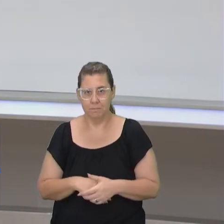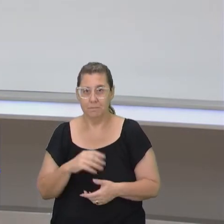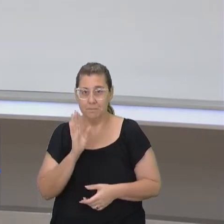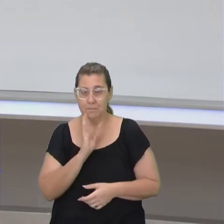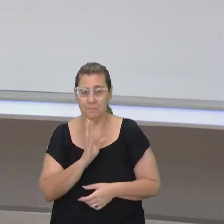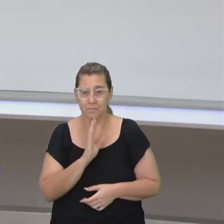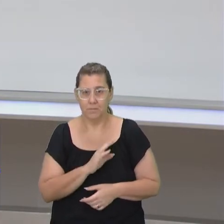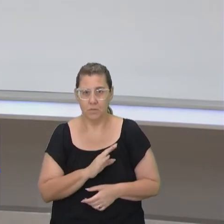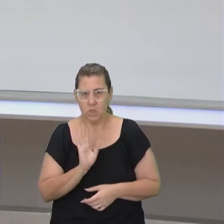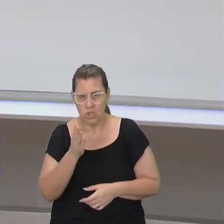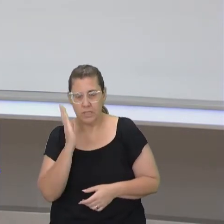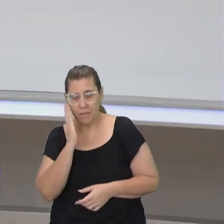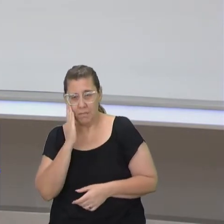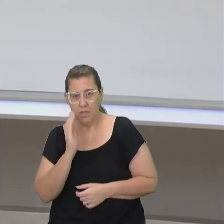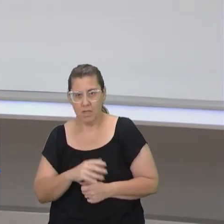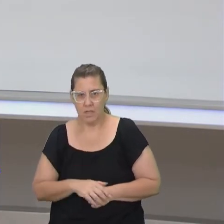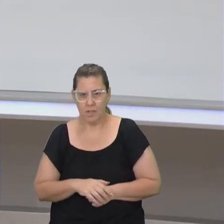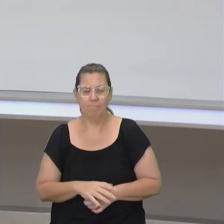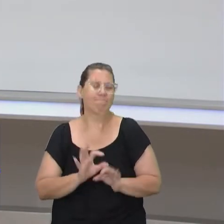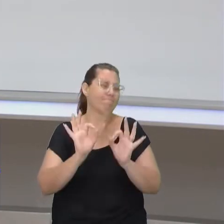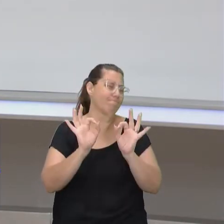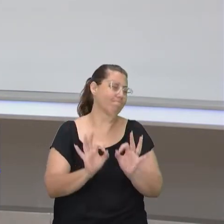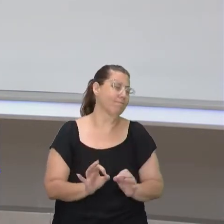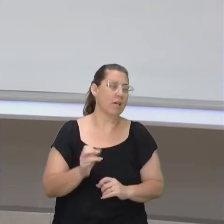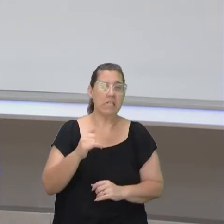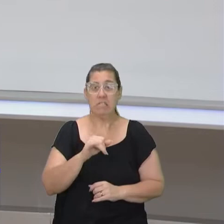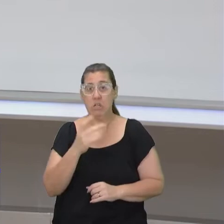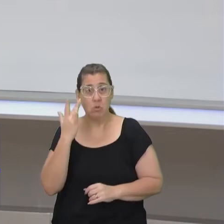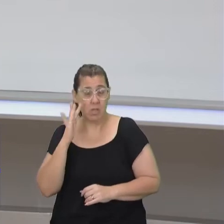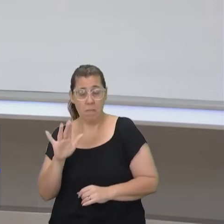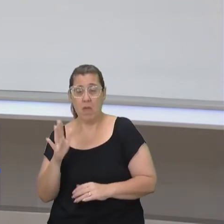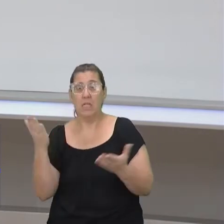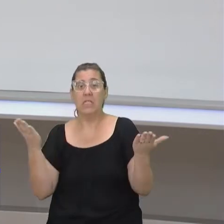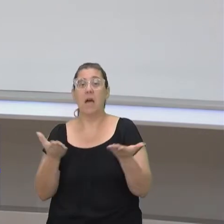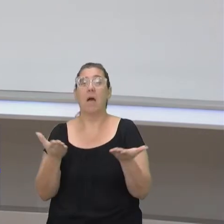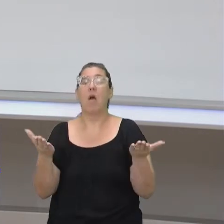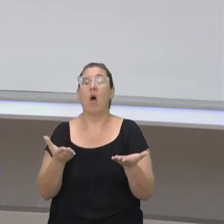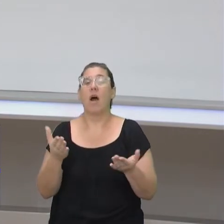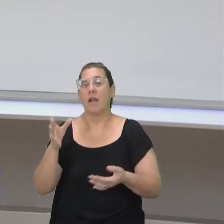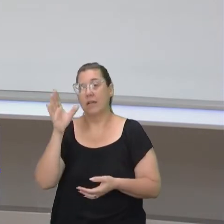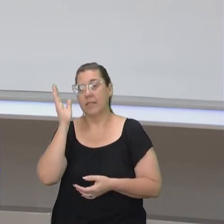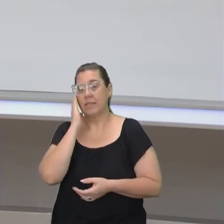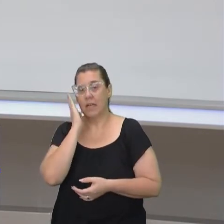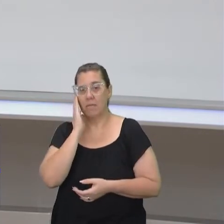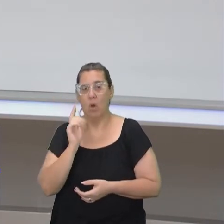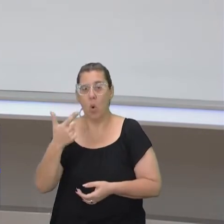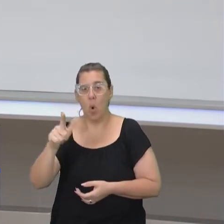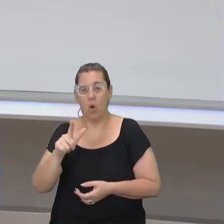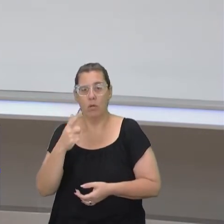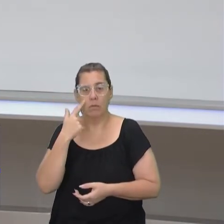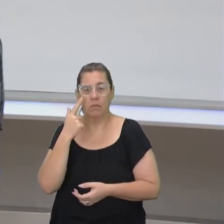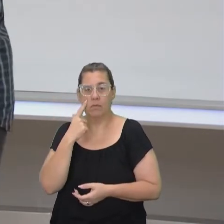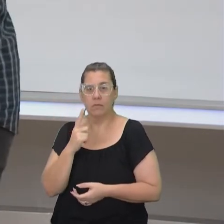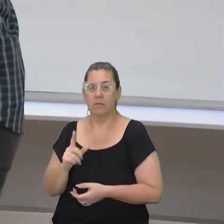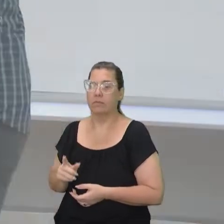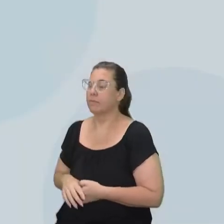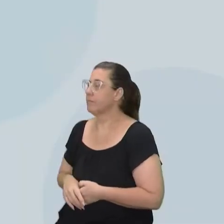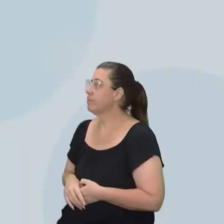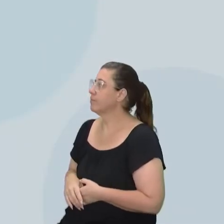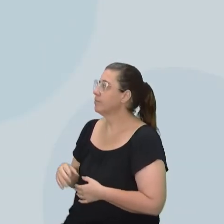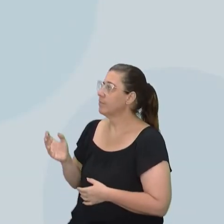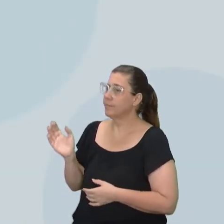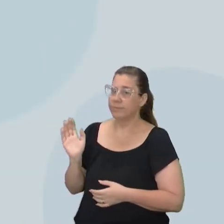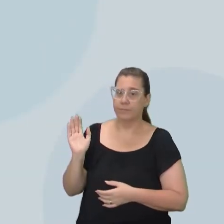né? Alguém te falou isso já? Com certeza. Se não falou, eu estou falando agora. Outro para você ver que funciona. Temos aqui.